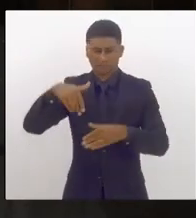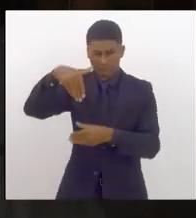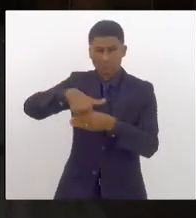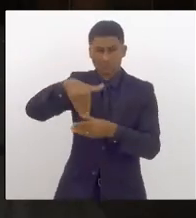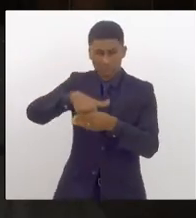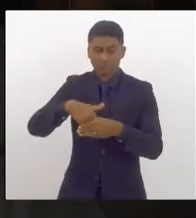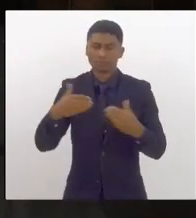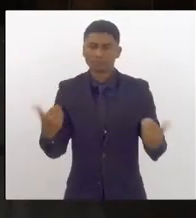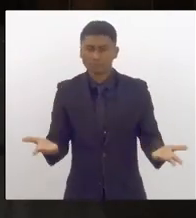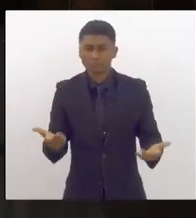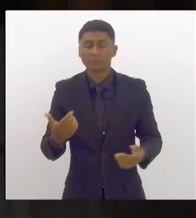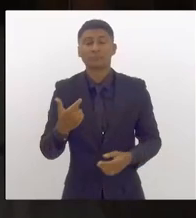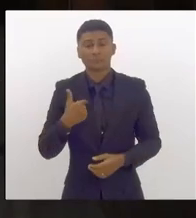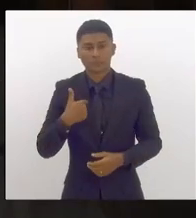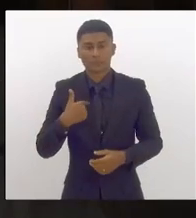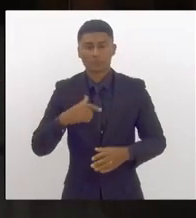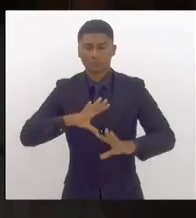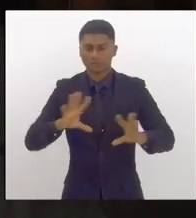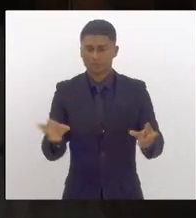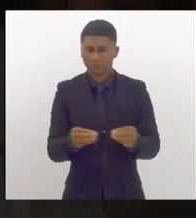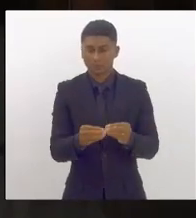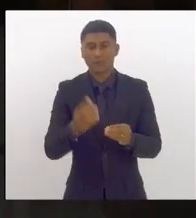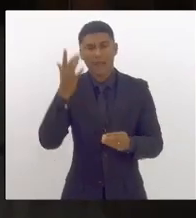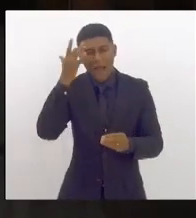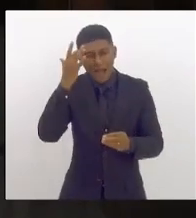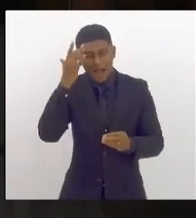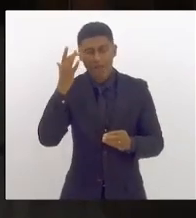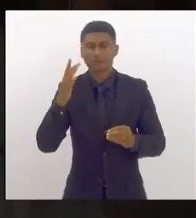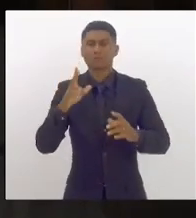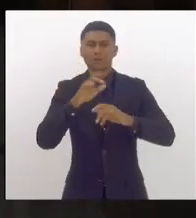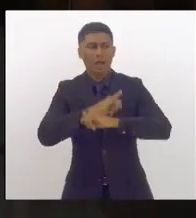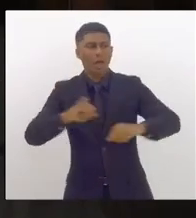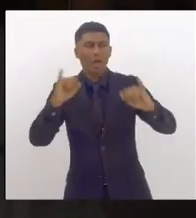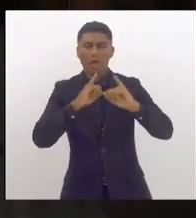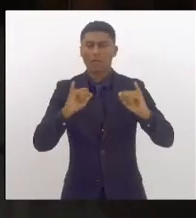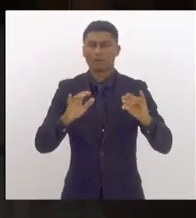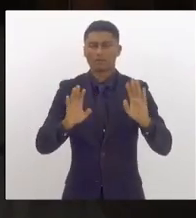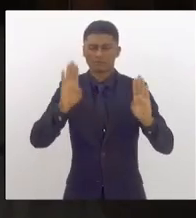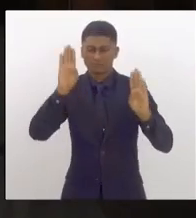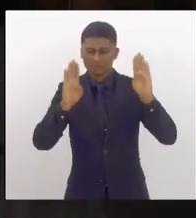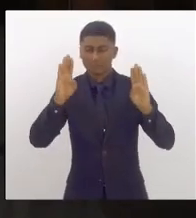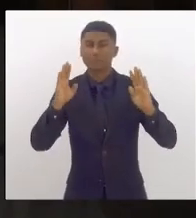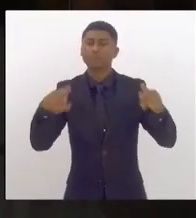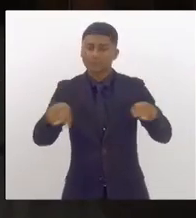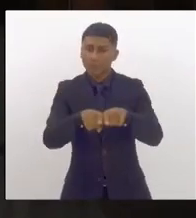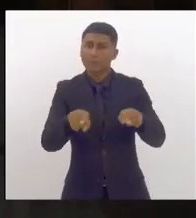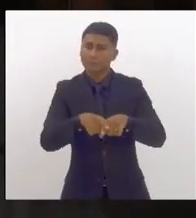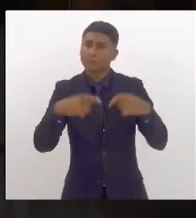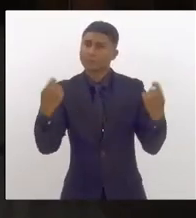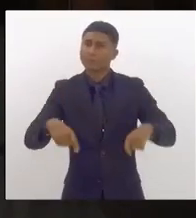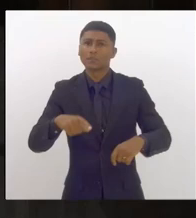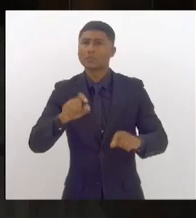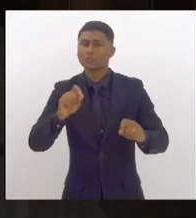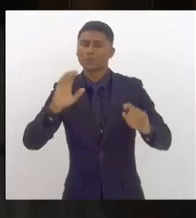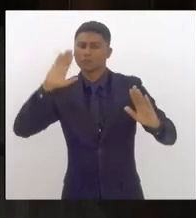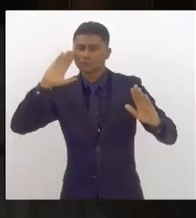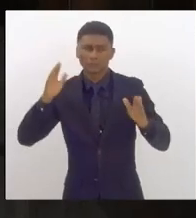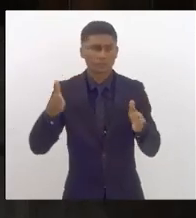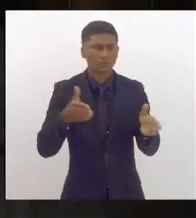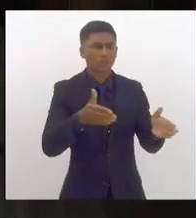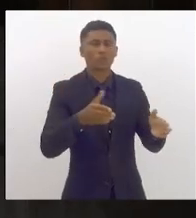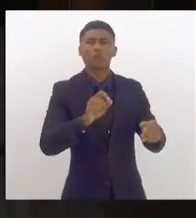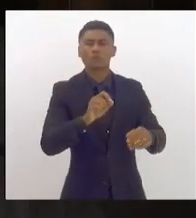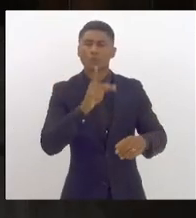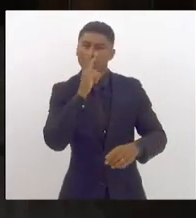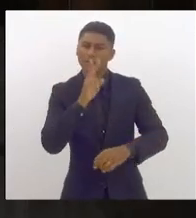com com esta frase que as campanhas podem ter também podem ter também uma dimensão pedagógica elas podem aproveitar